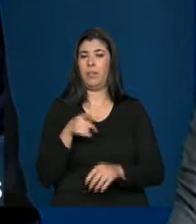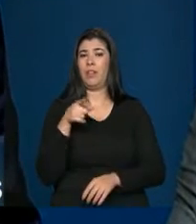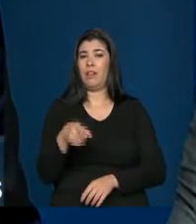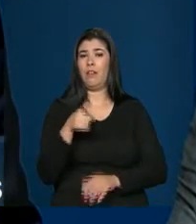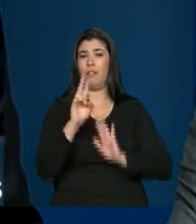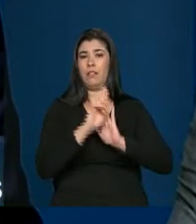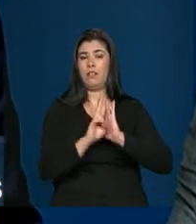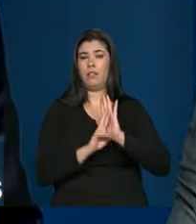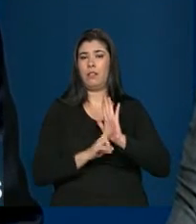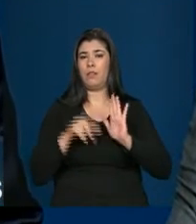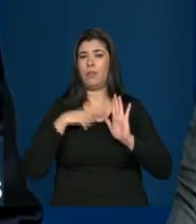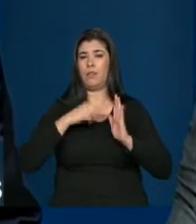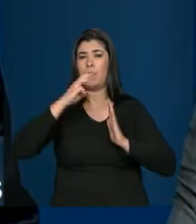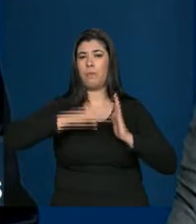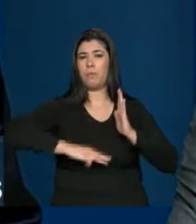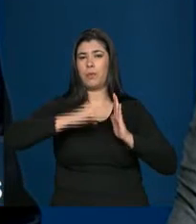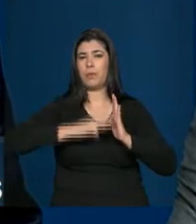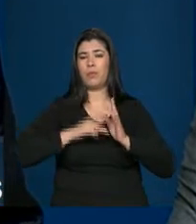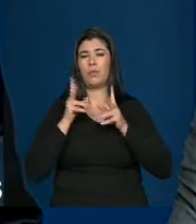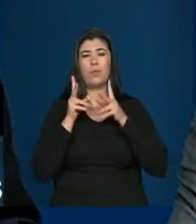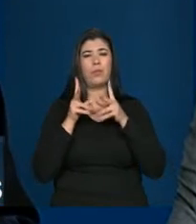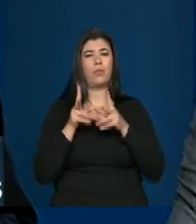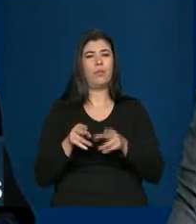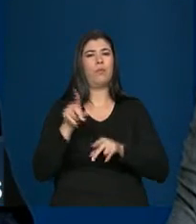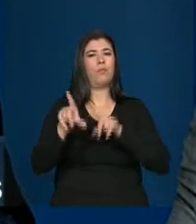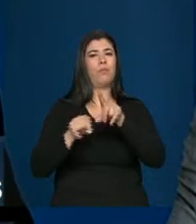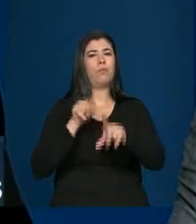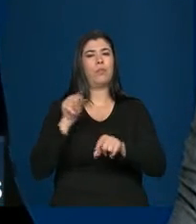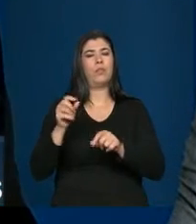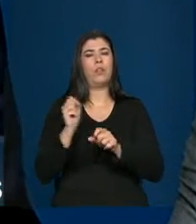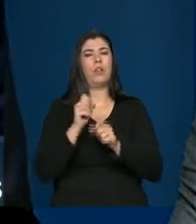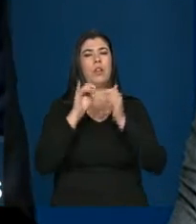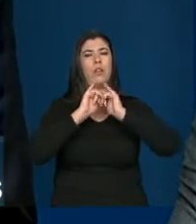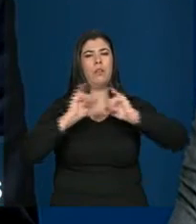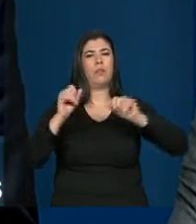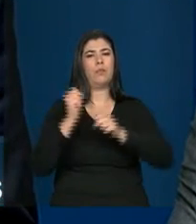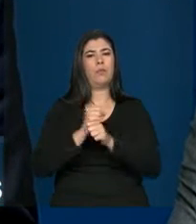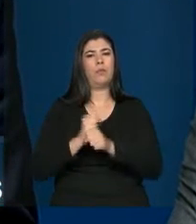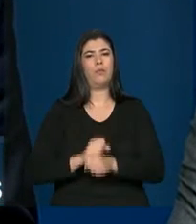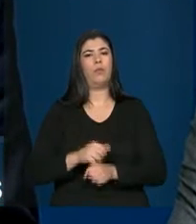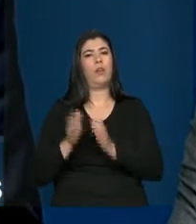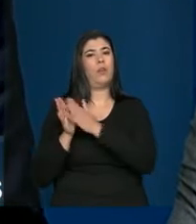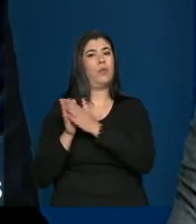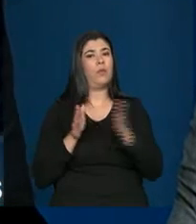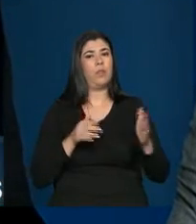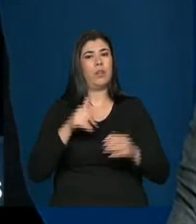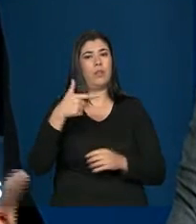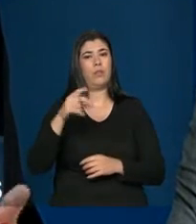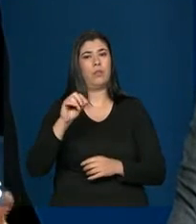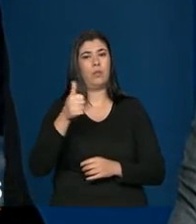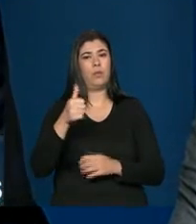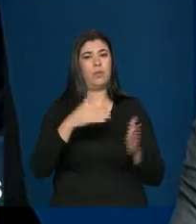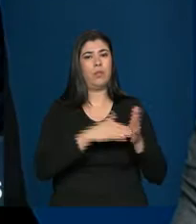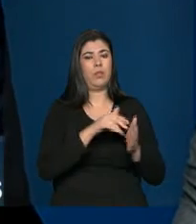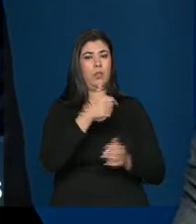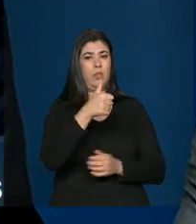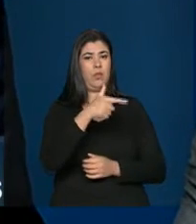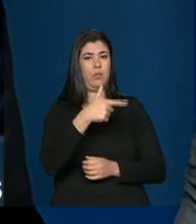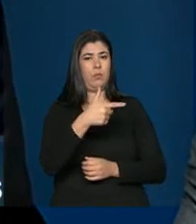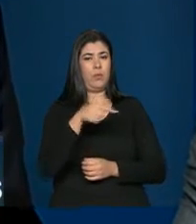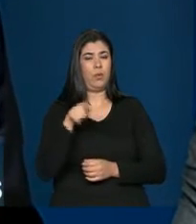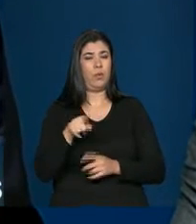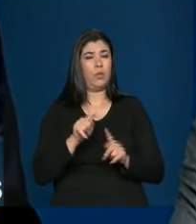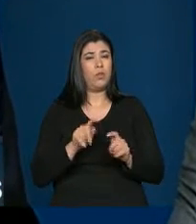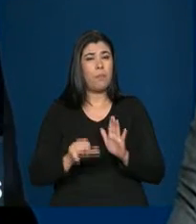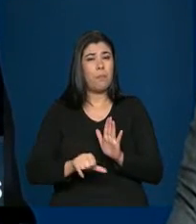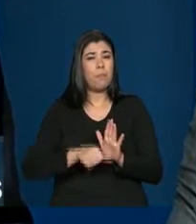mesma metodologia de coleta de informações que ocorreu em 2011 e 2012. São os primeiros esforços